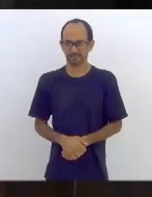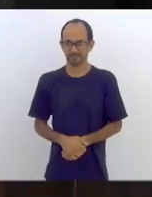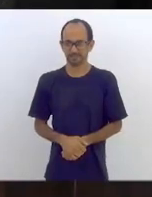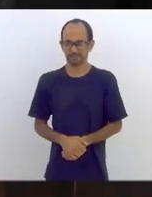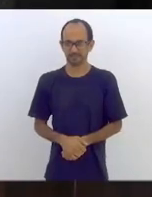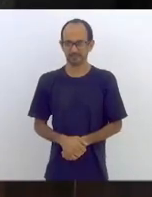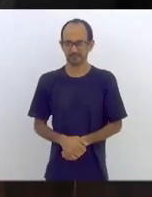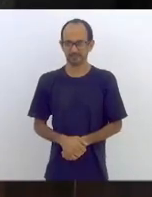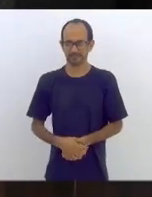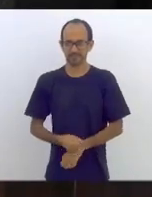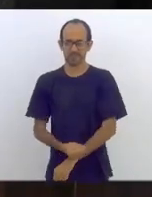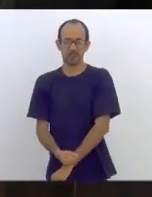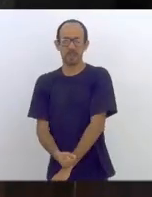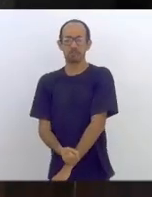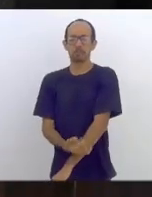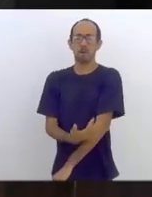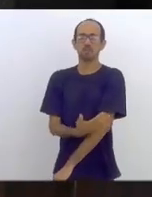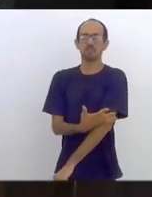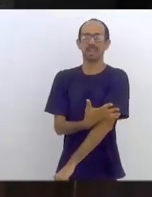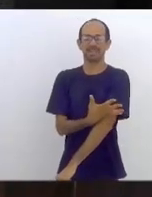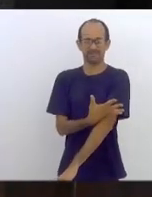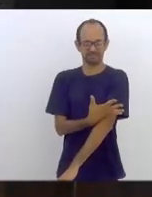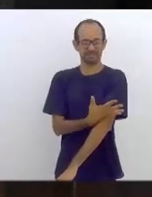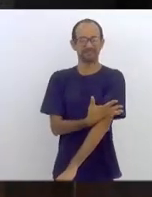estou muito emocionada